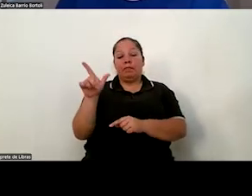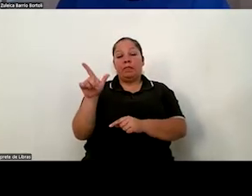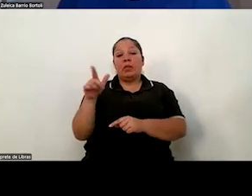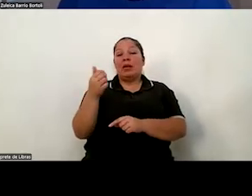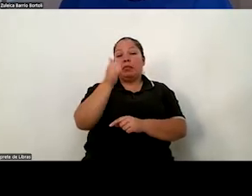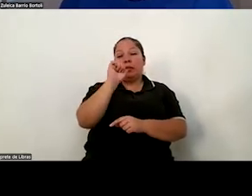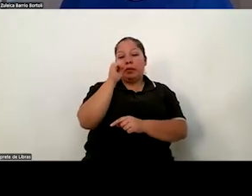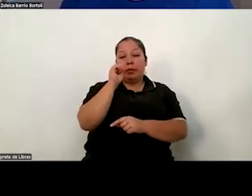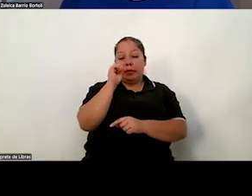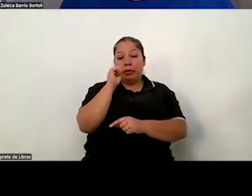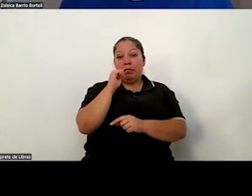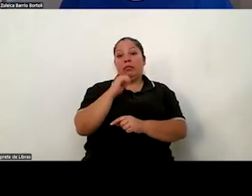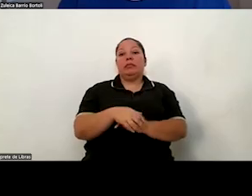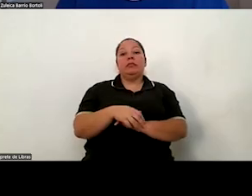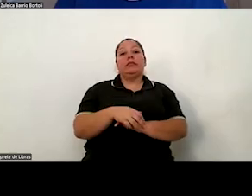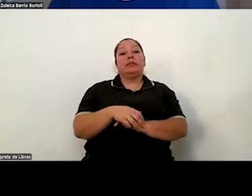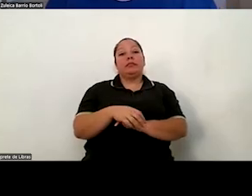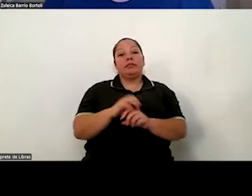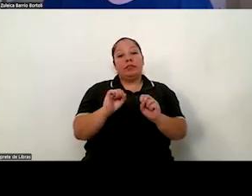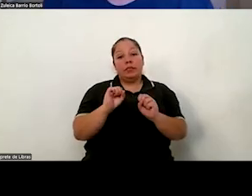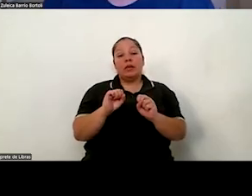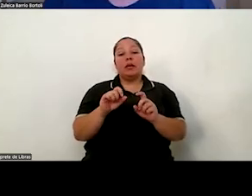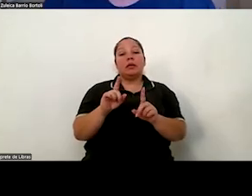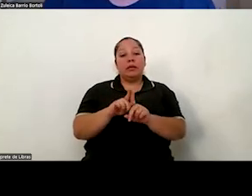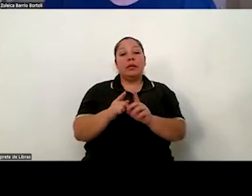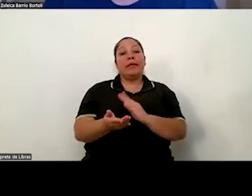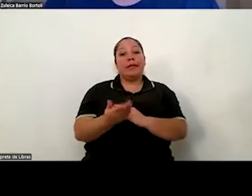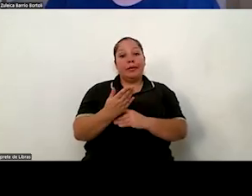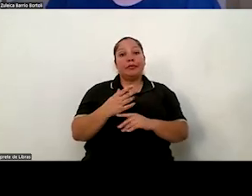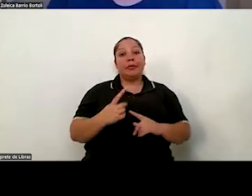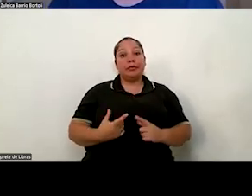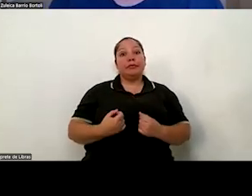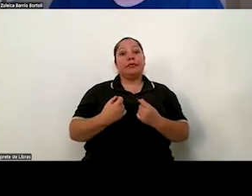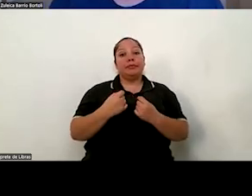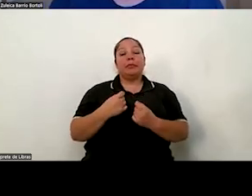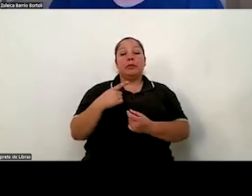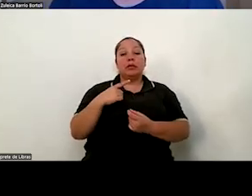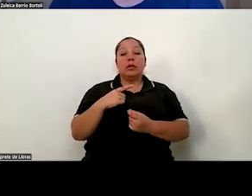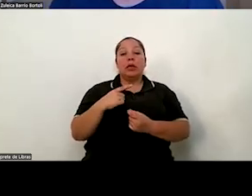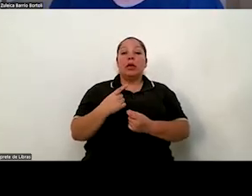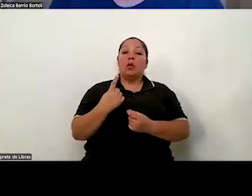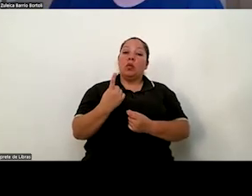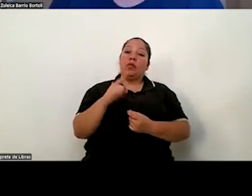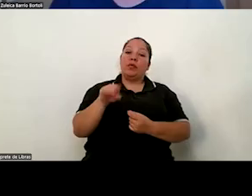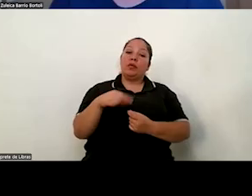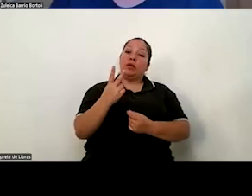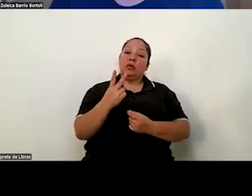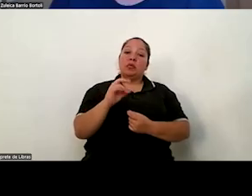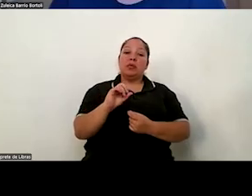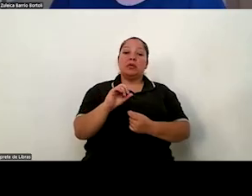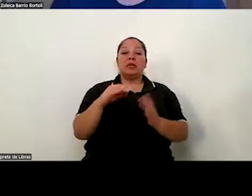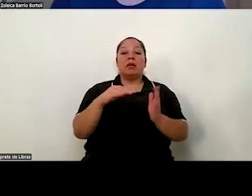de 1,2 a 1,5 vezes, né? Uma vez e meio o risco de câncer de coloretal,